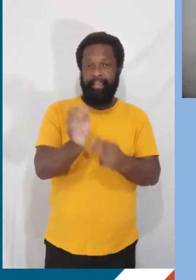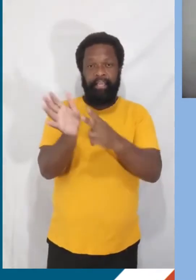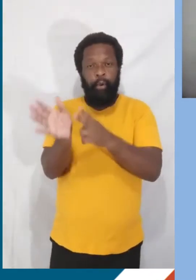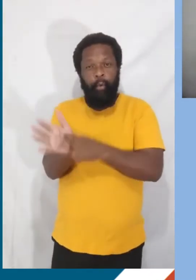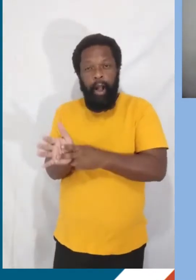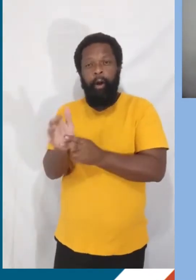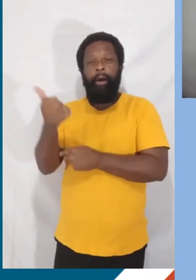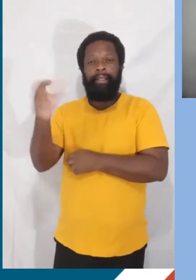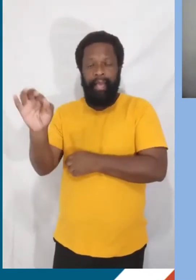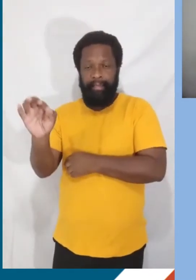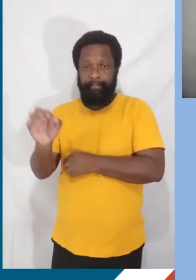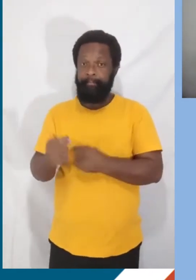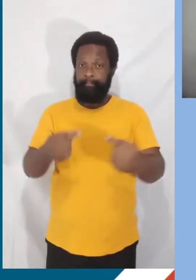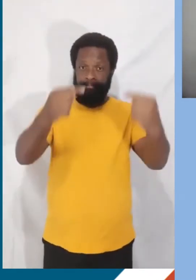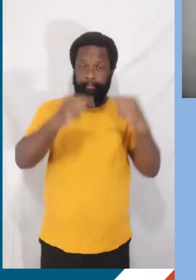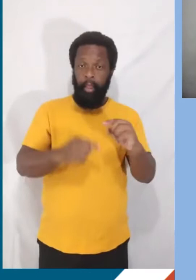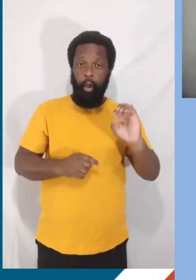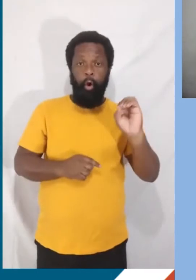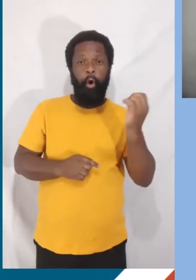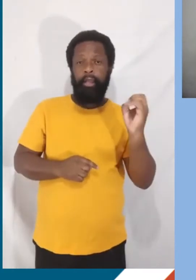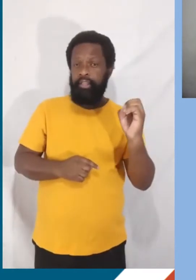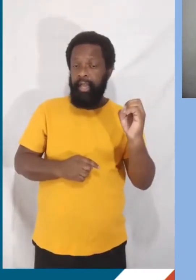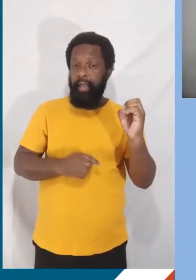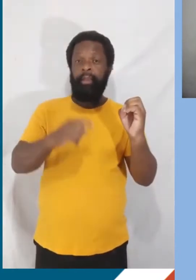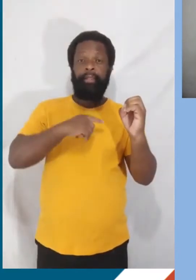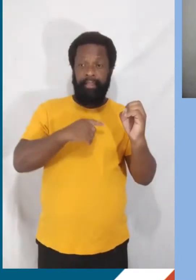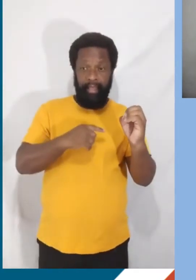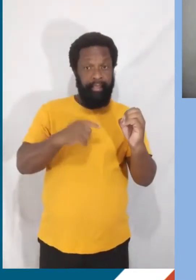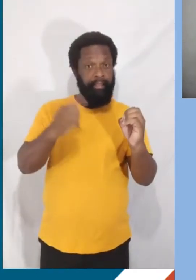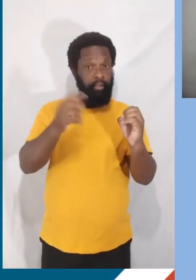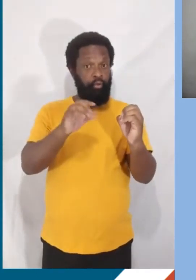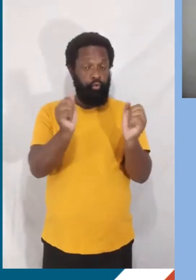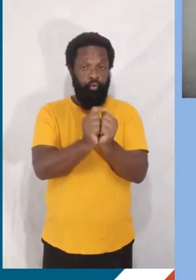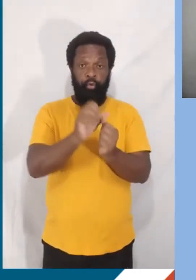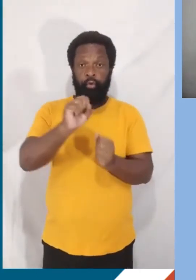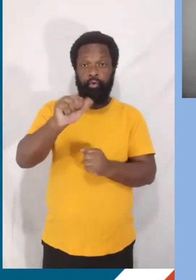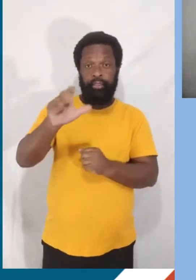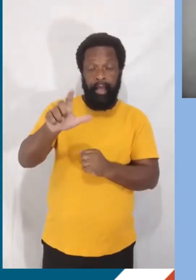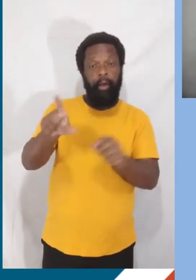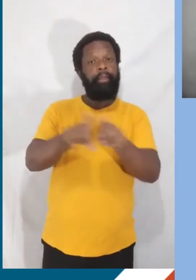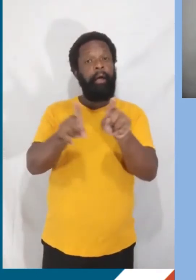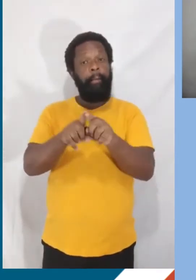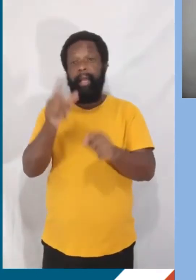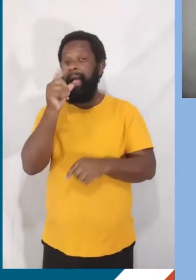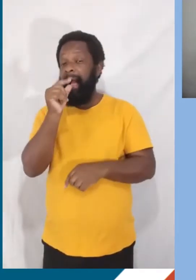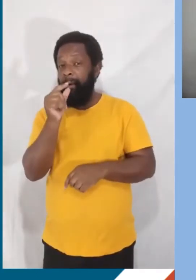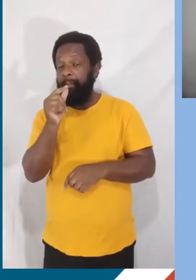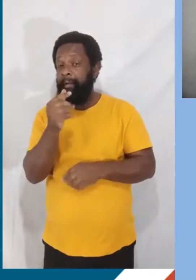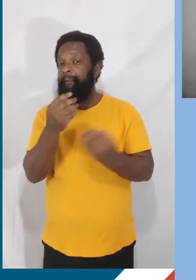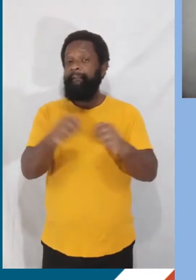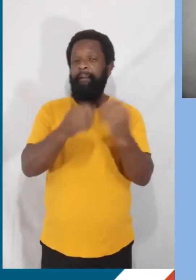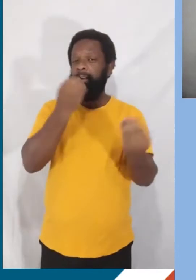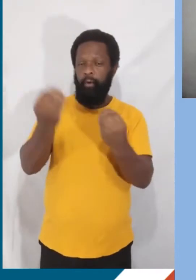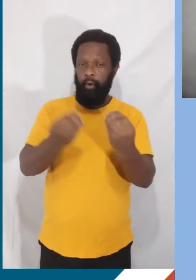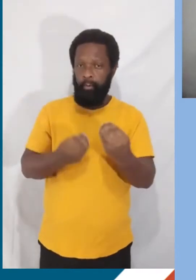vezes 10. Vai dar 10. Do oxigênio tem uma peculiaridade. Por quê? O oxigênio tem tanto nessa forma do sal quanto na água. Então você vai ter